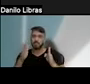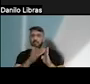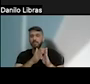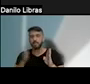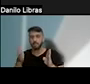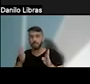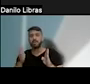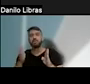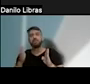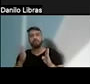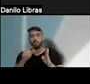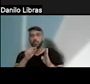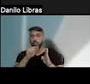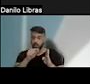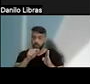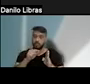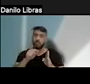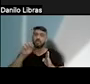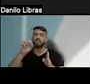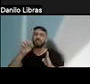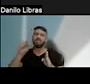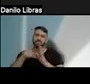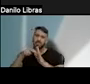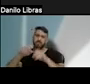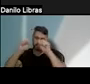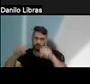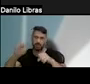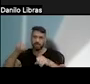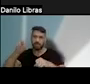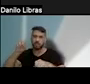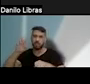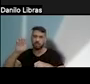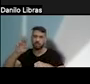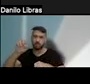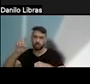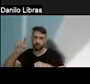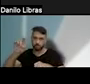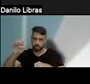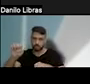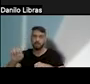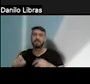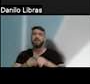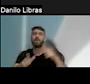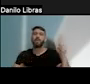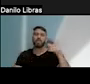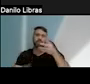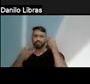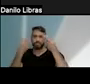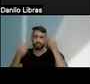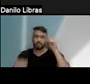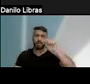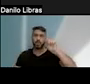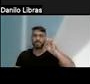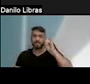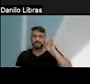críticos do sistema endocannabinoide e correlação também com doença de Alzheimer, que agora é uma, né, por esse